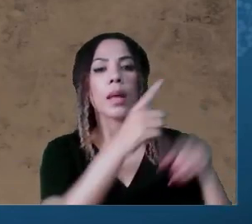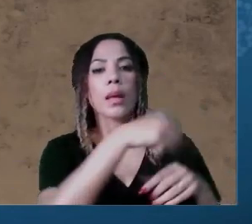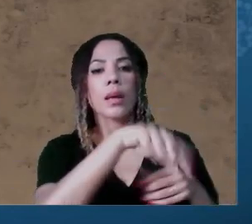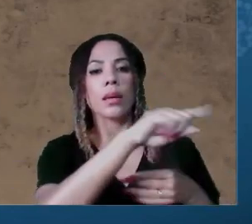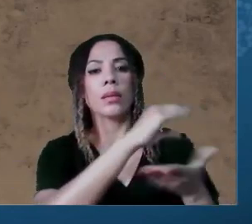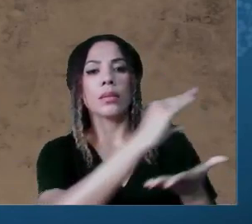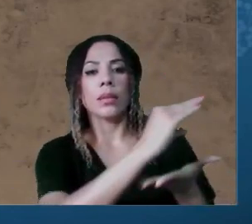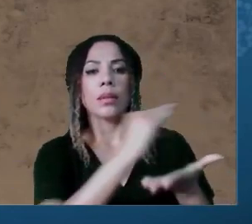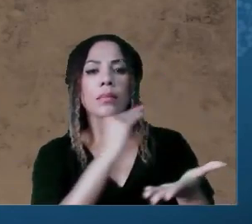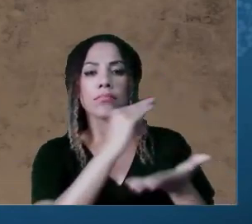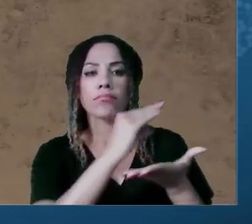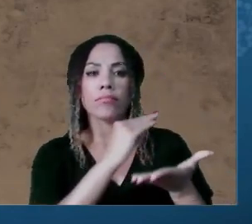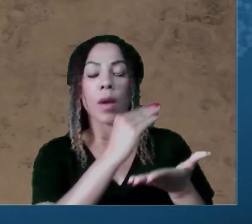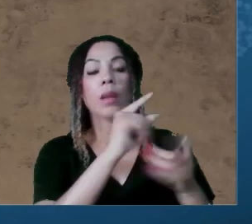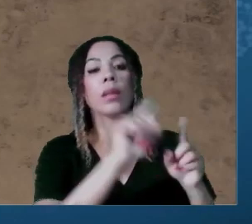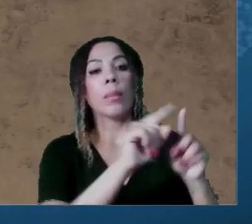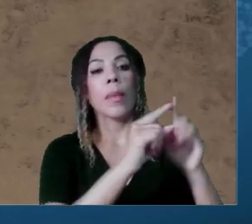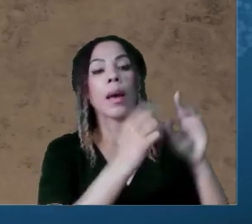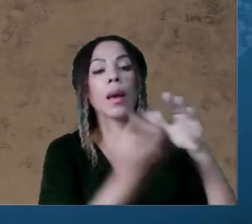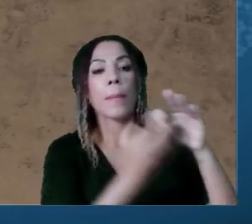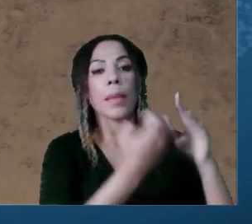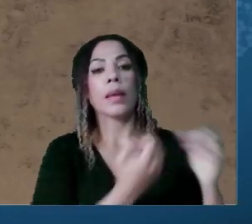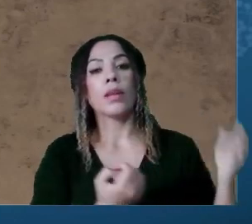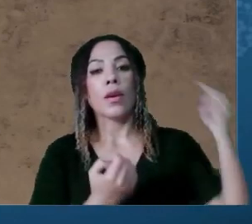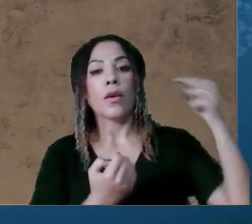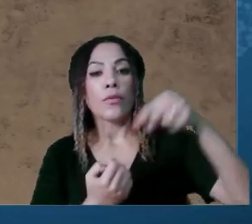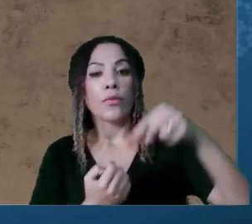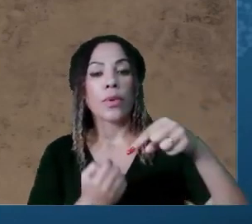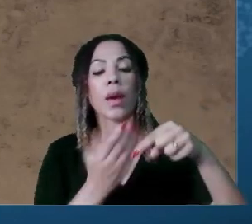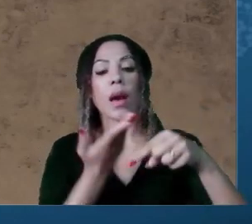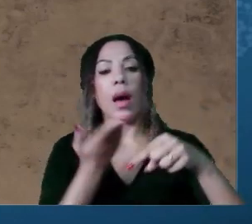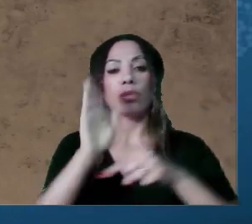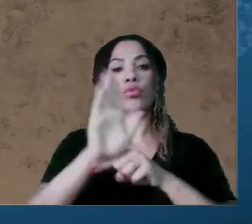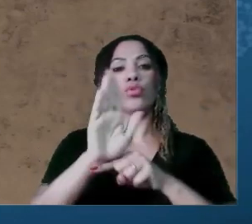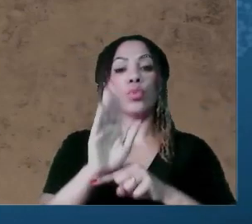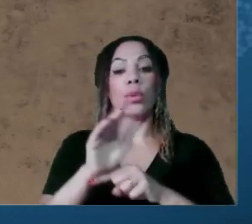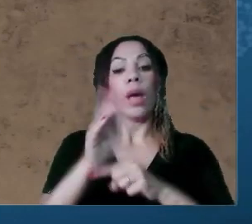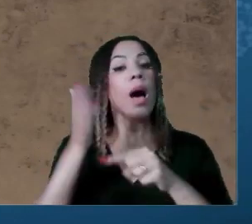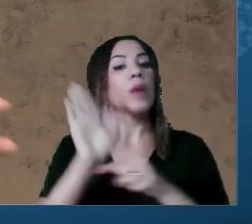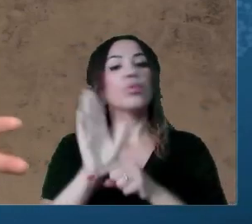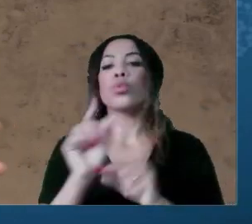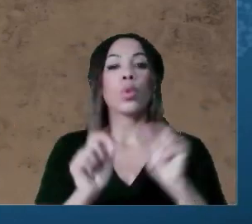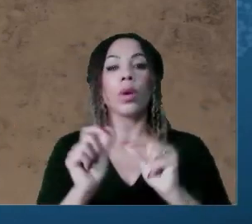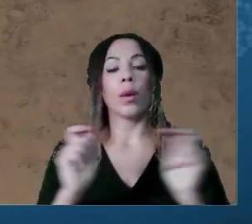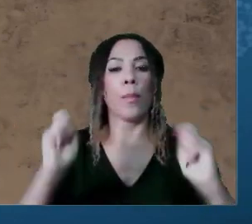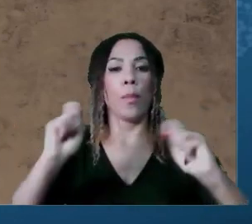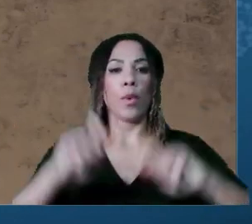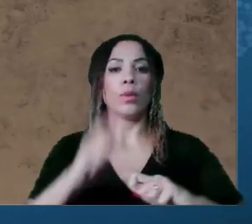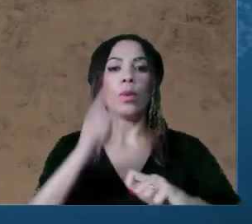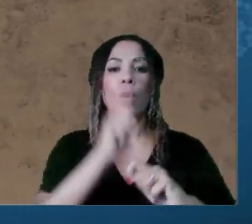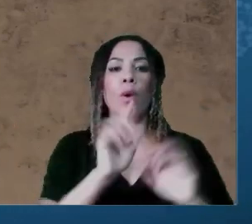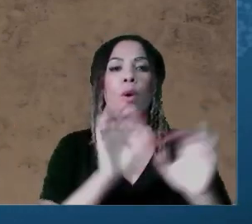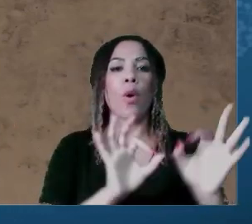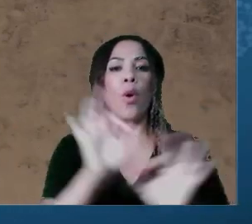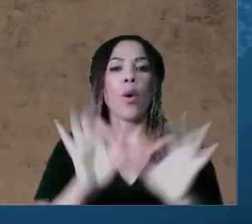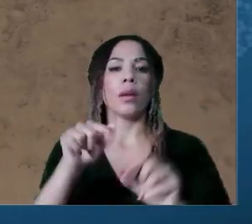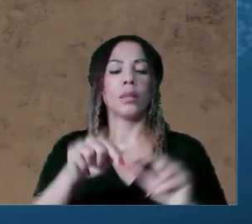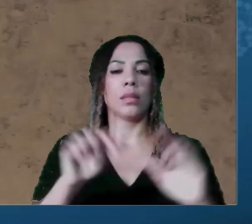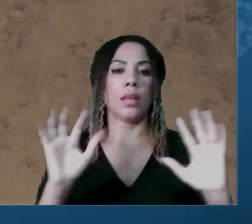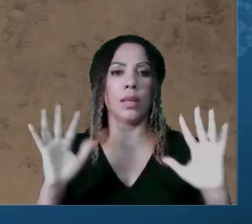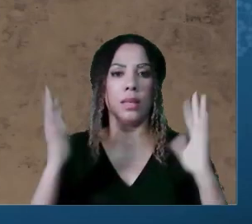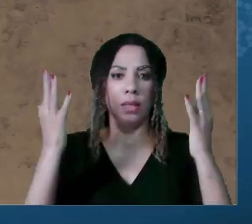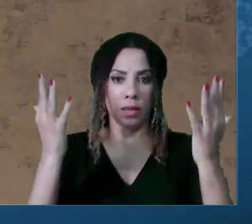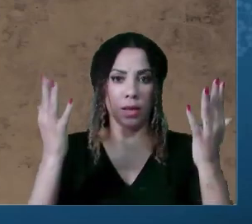patrocinadores que vieram com recursos e que possibilitou realmente a gente organizar esse evento. Vamos ver se a gente